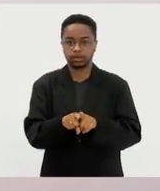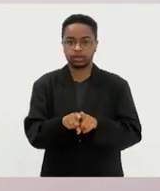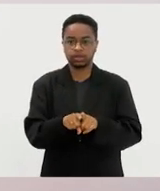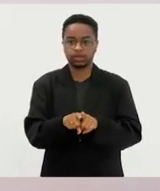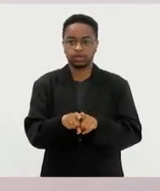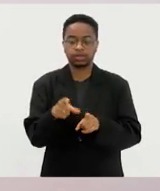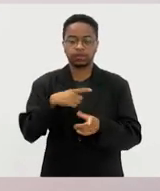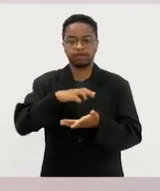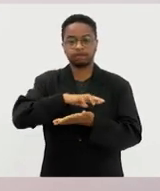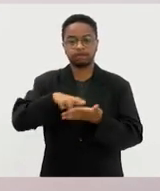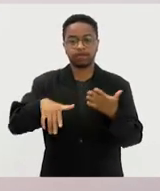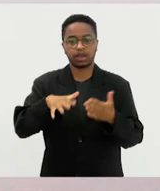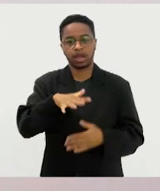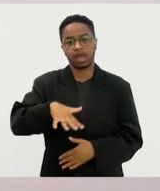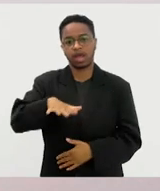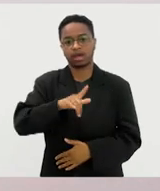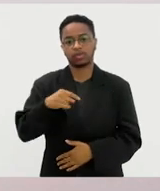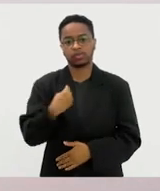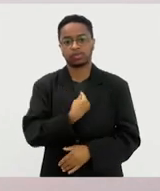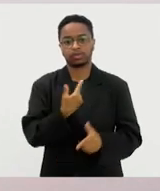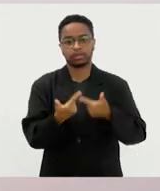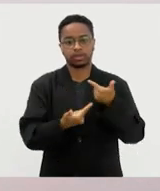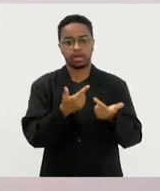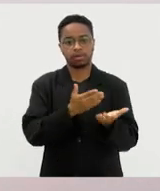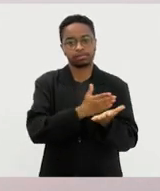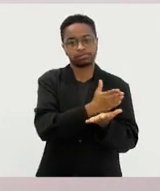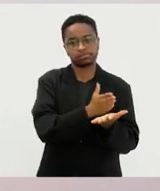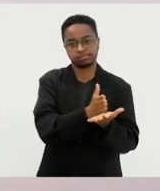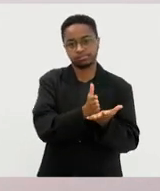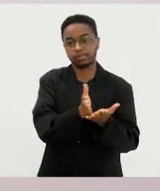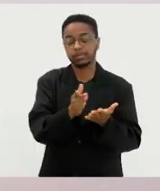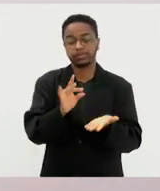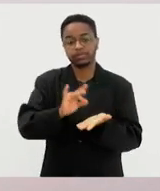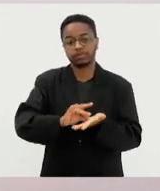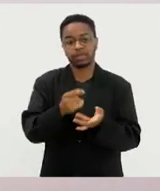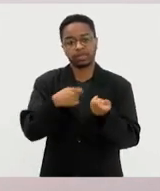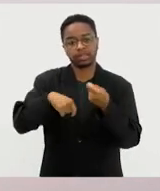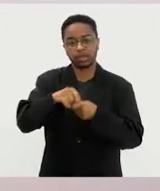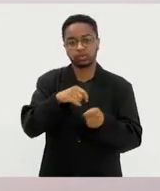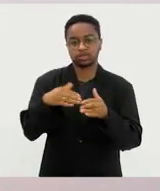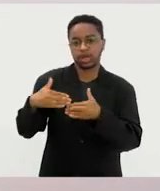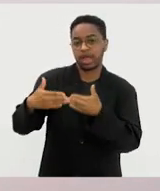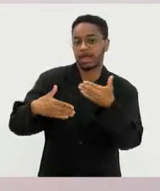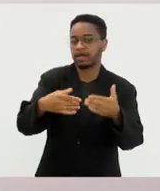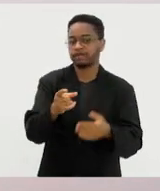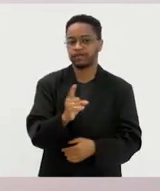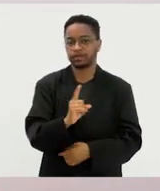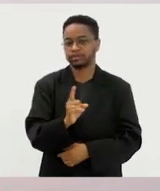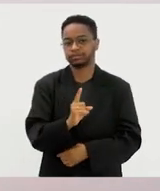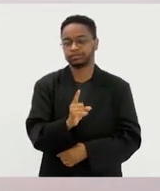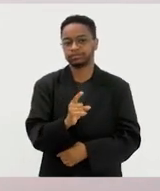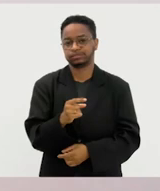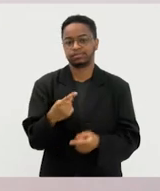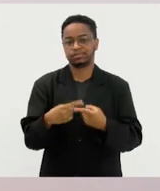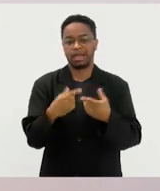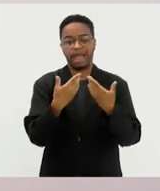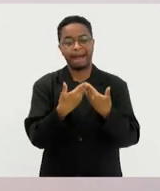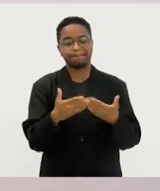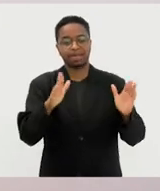são várias frentes que a gente está tendo lá. De fato, assim, as negociações não estão avançando como a gente gostaria, eles não estão tão